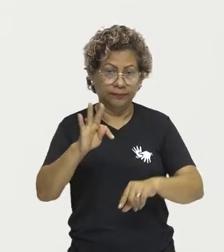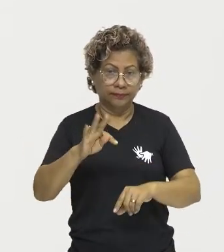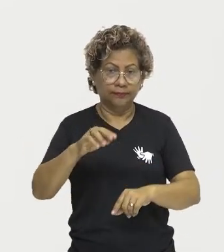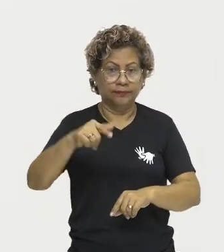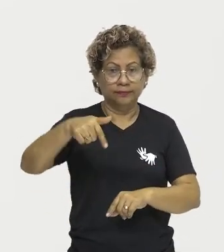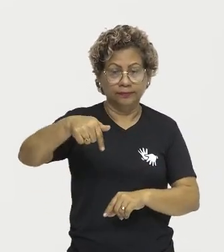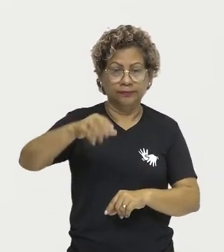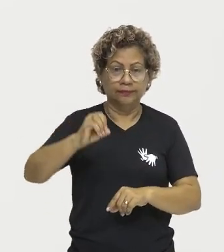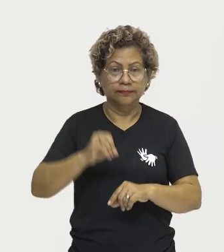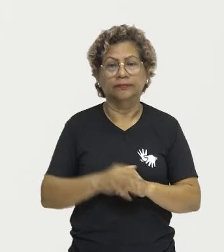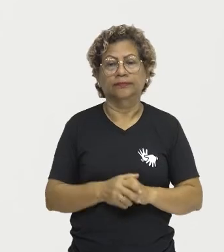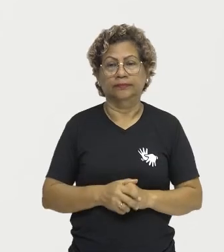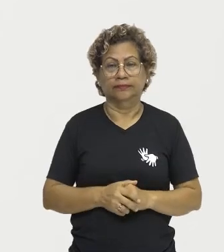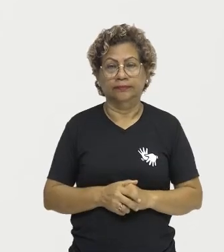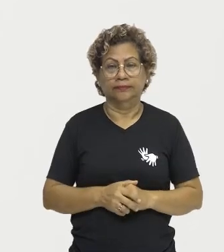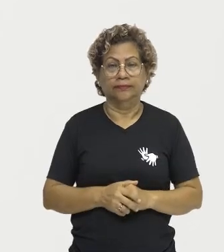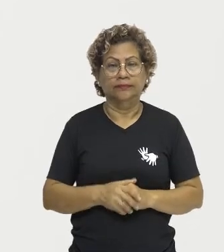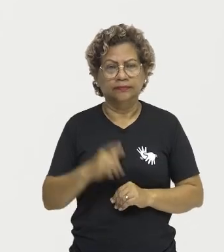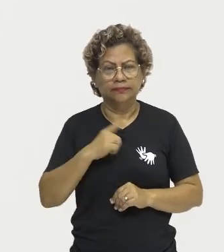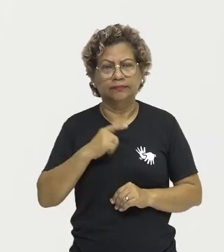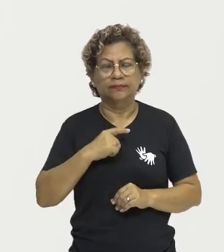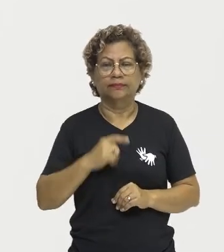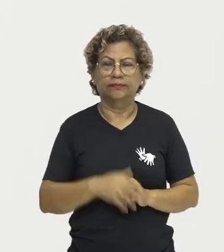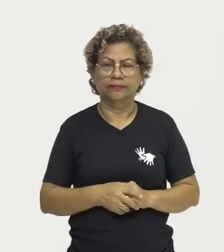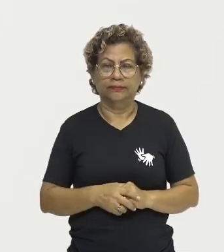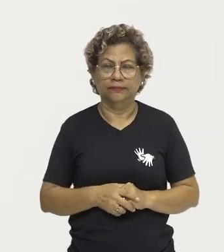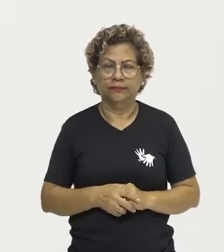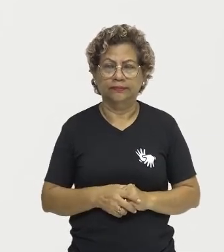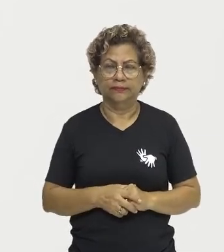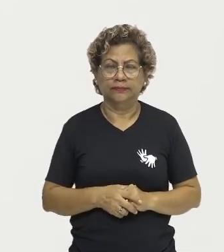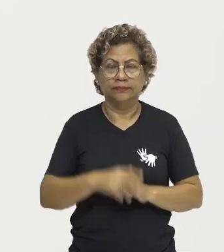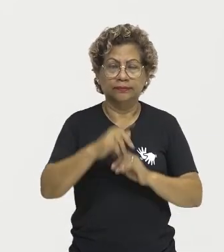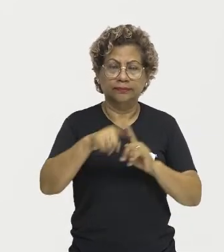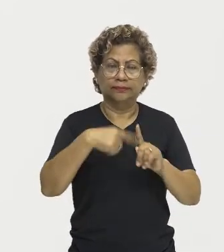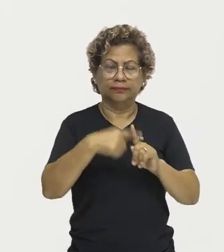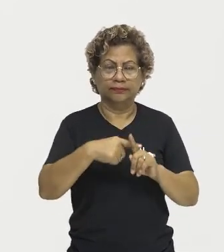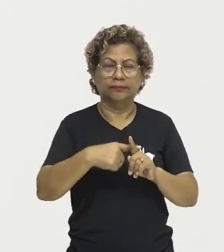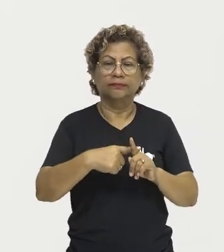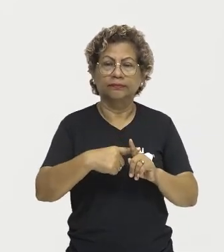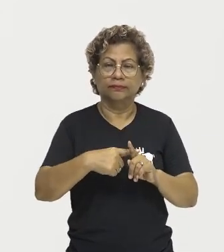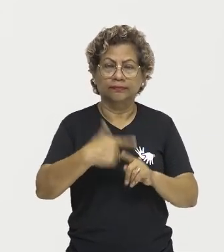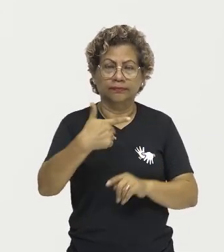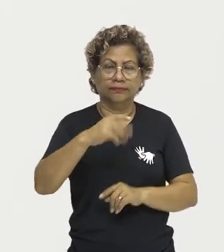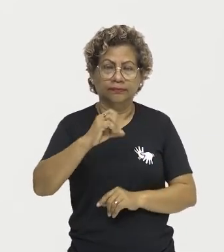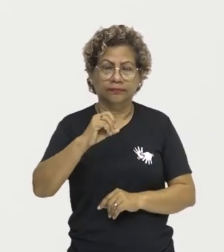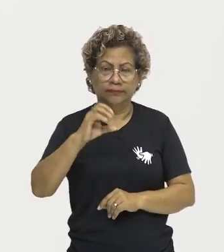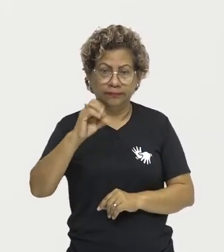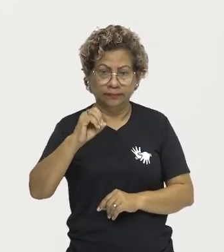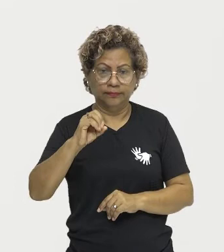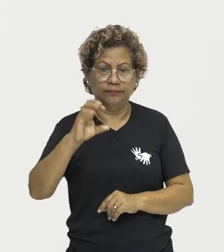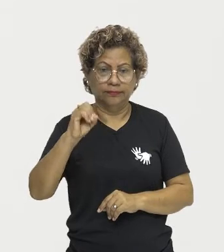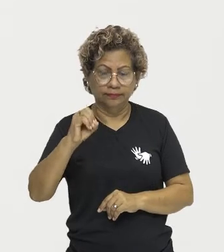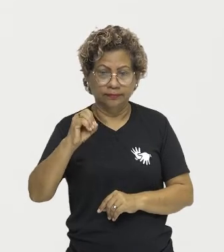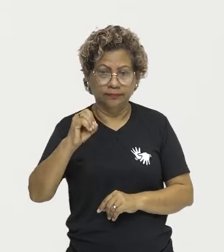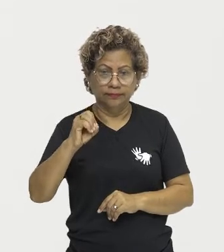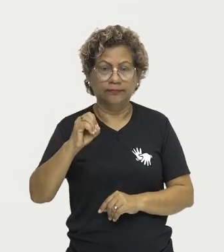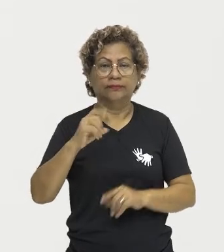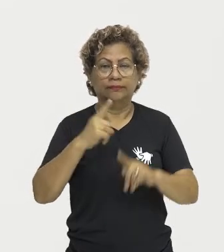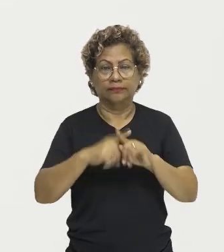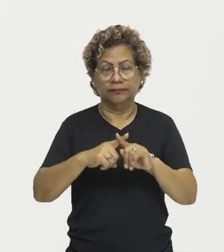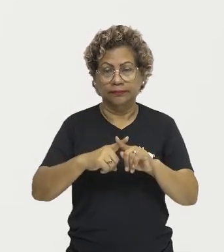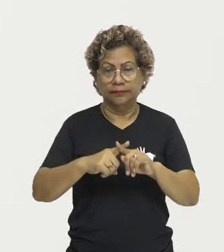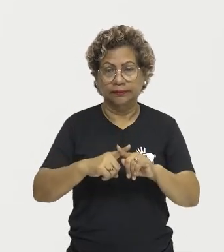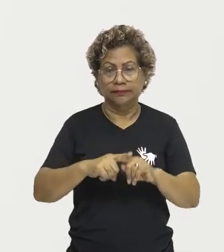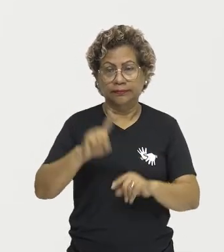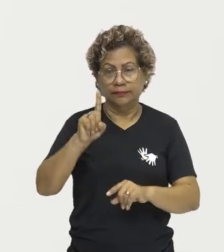2.000 vezes 1 dá 2.000, menos 2.000 vezes 10, 20.000, que